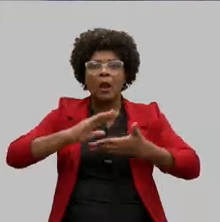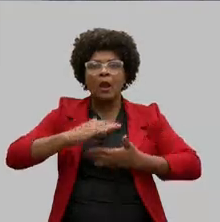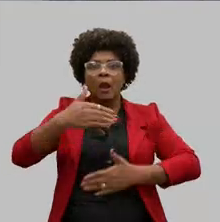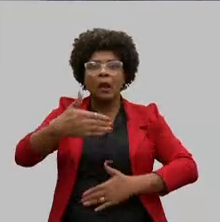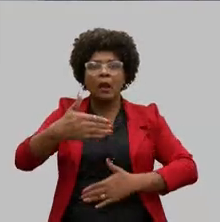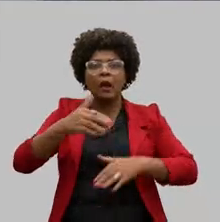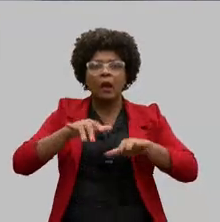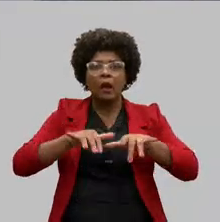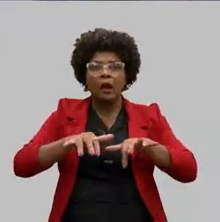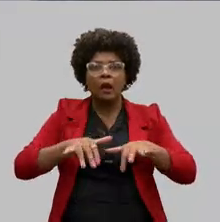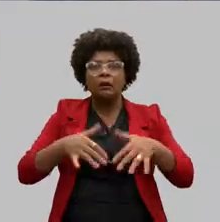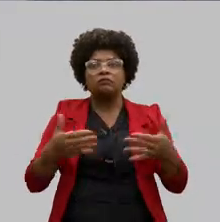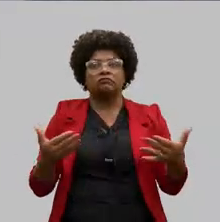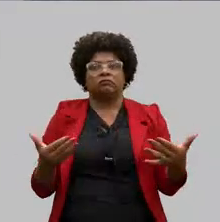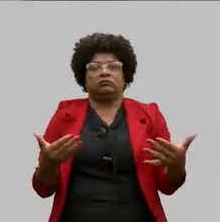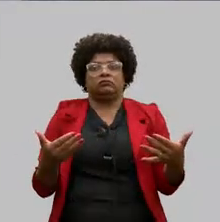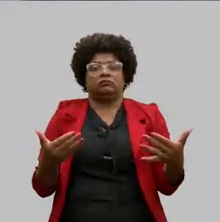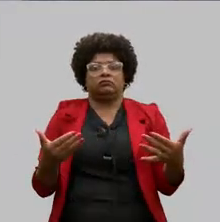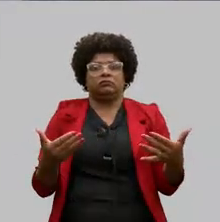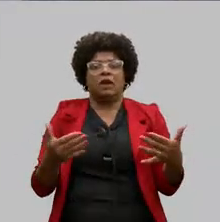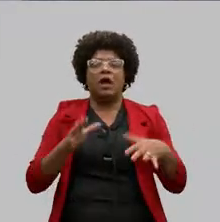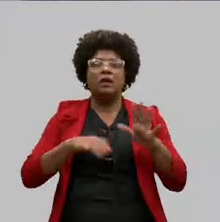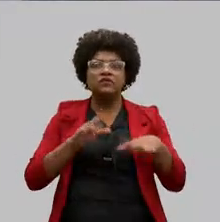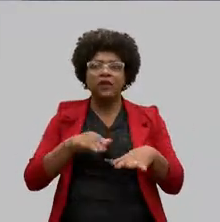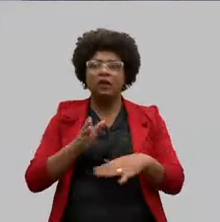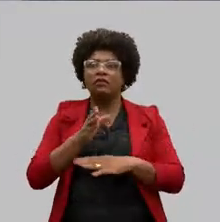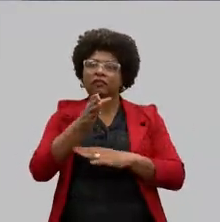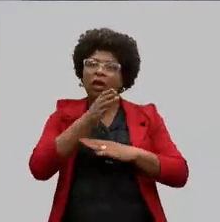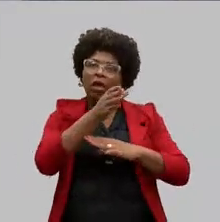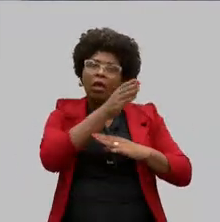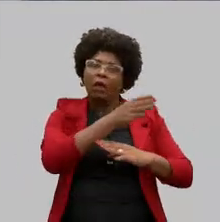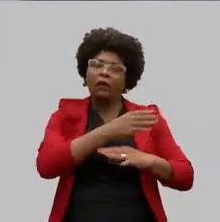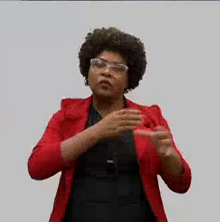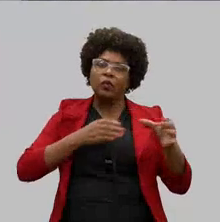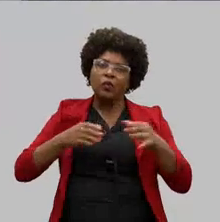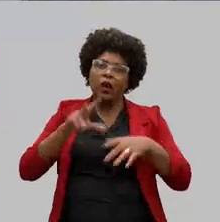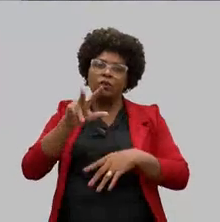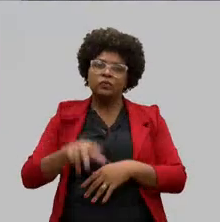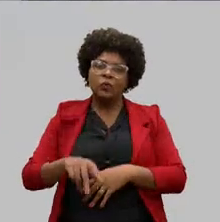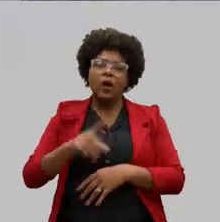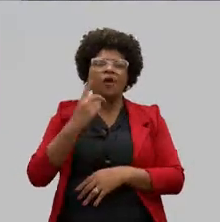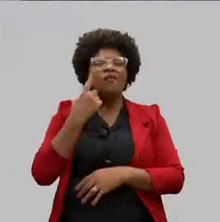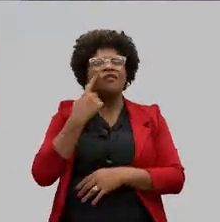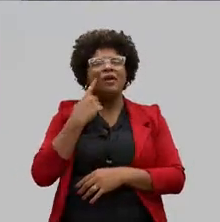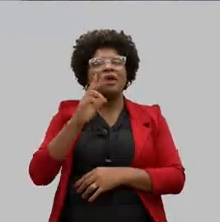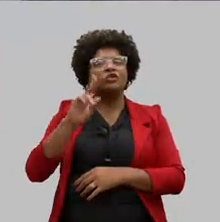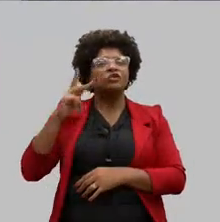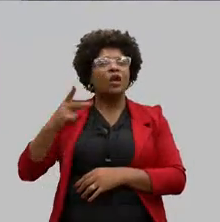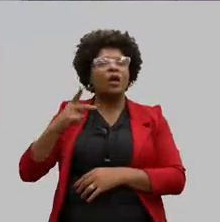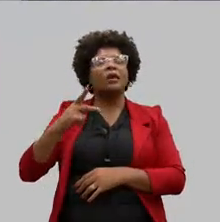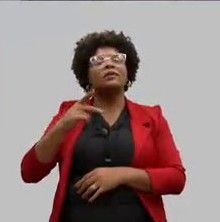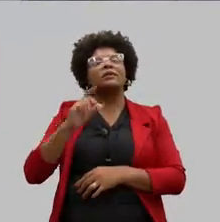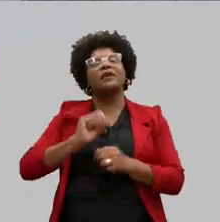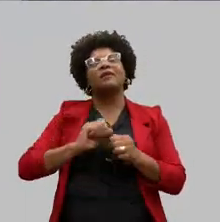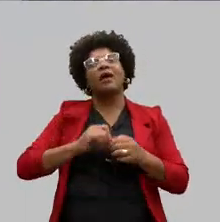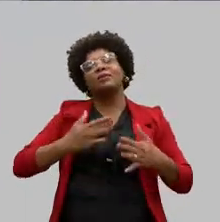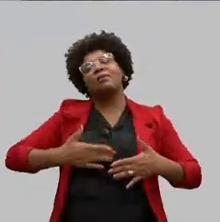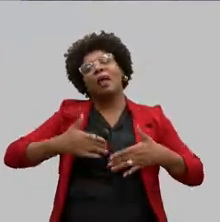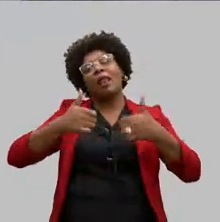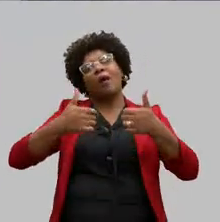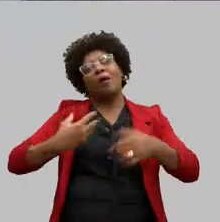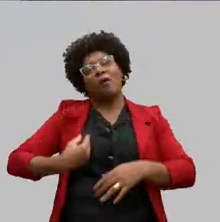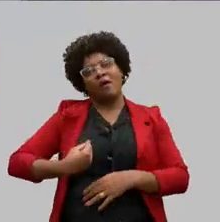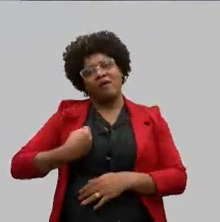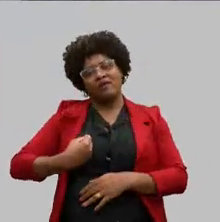desse a gente escuta várias histórias que isso aí melhora muito a vida da gente serve de lição serve de